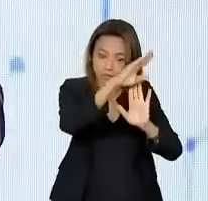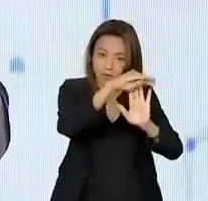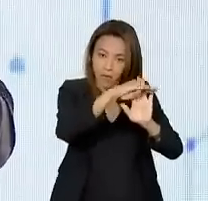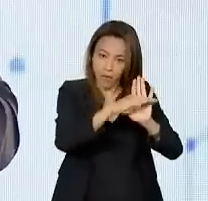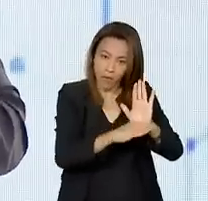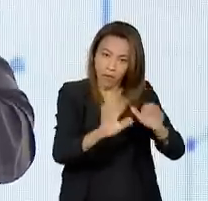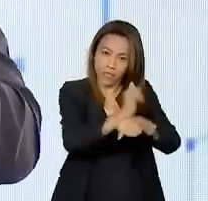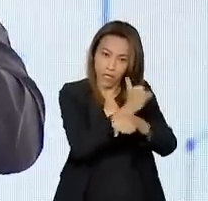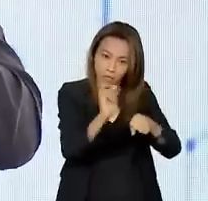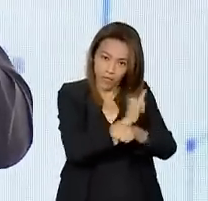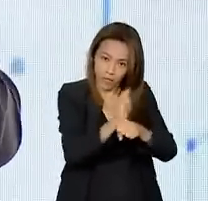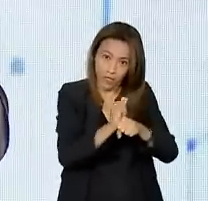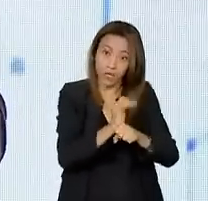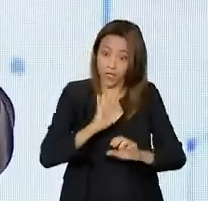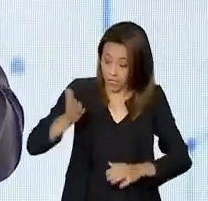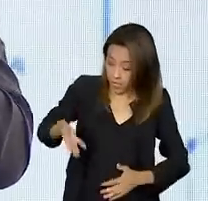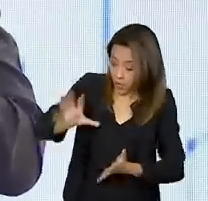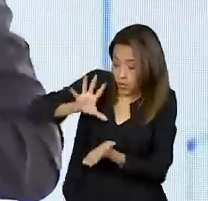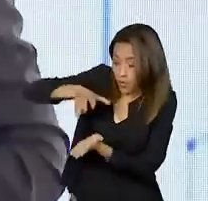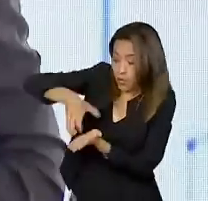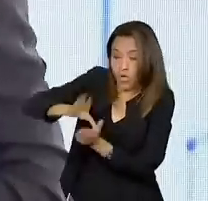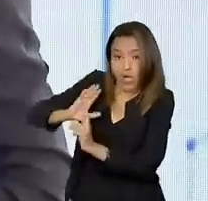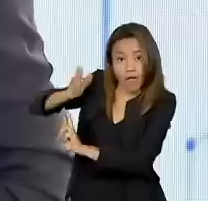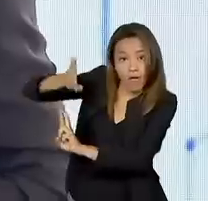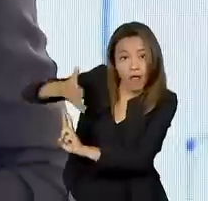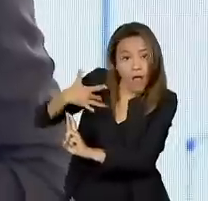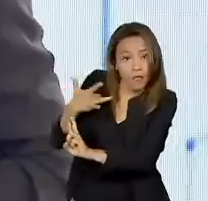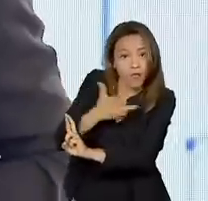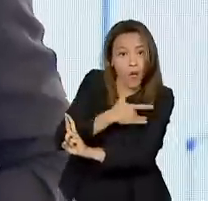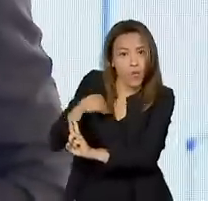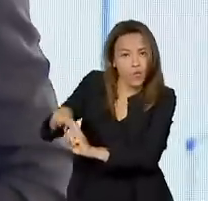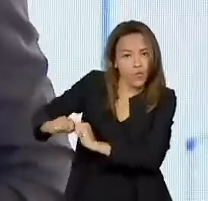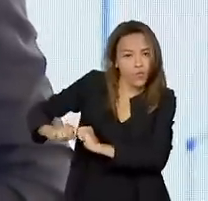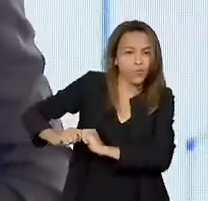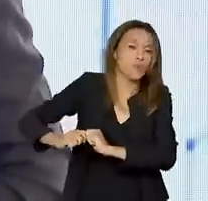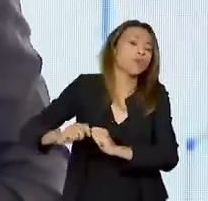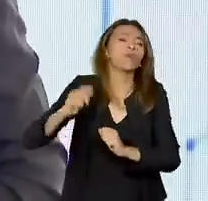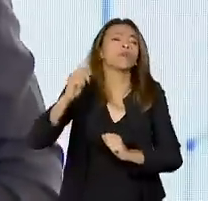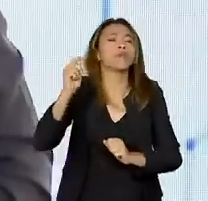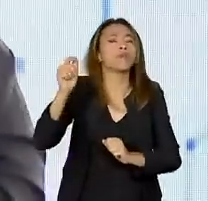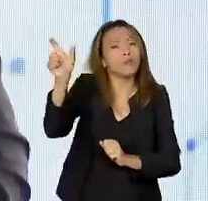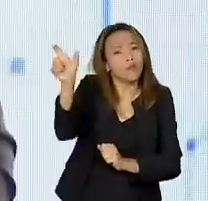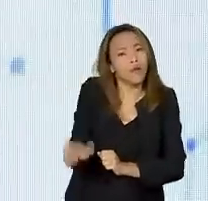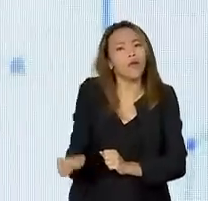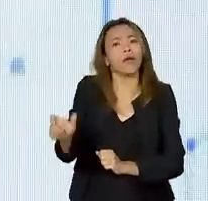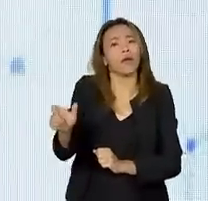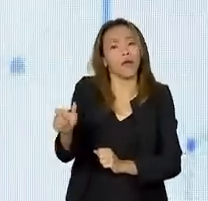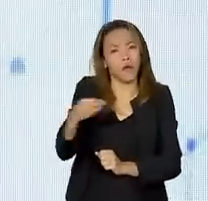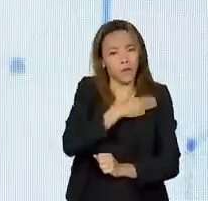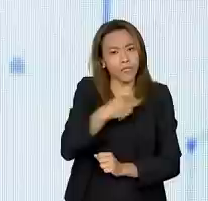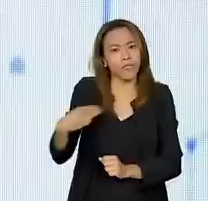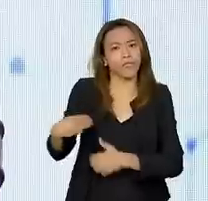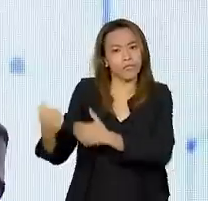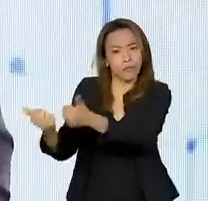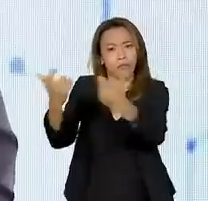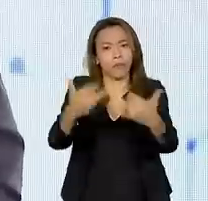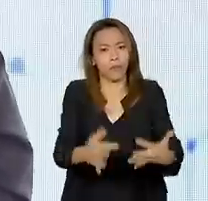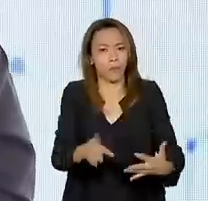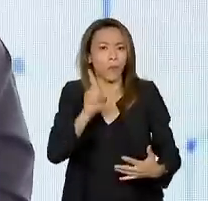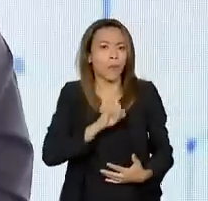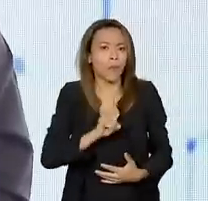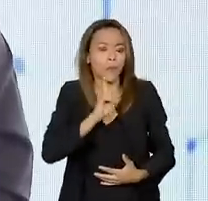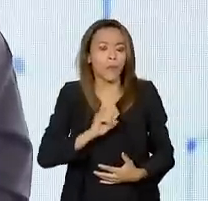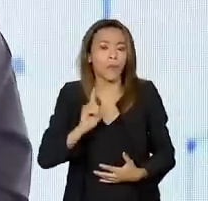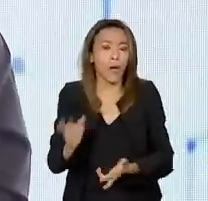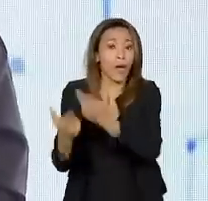e Industrial da Saúde está ligado diretamente, a ministra aqui reforçou, com a missão